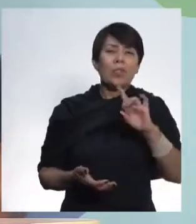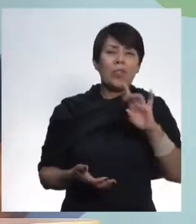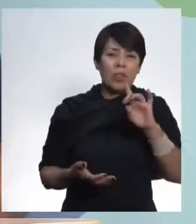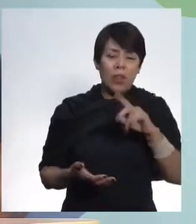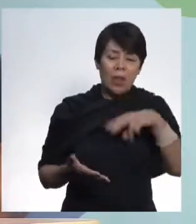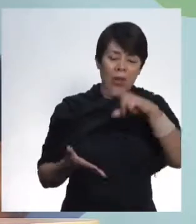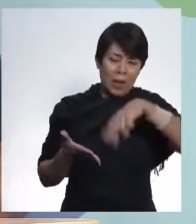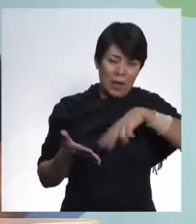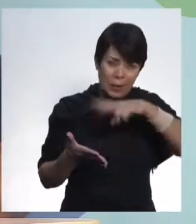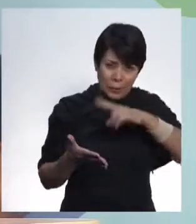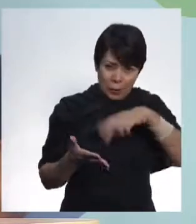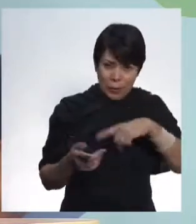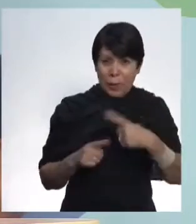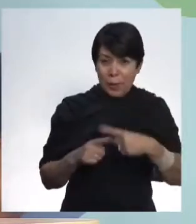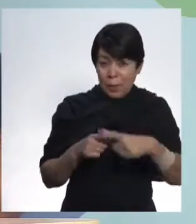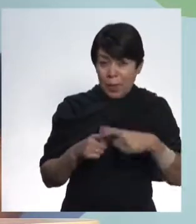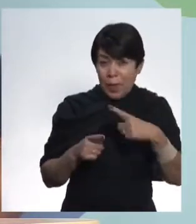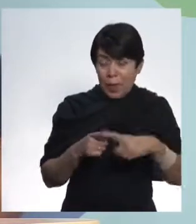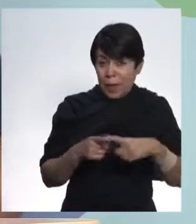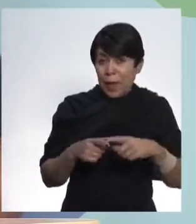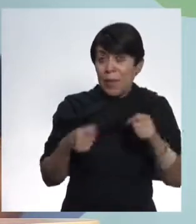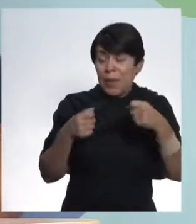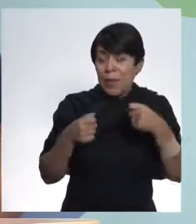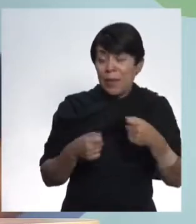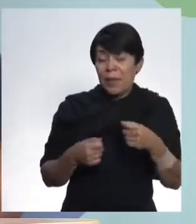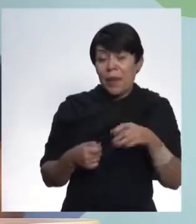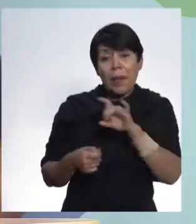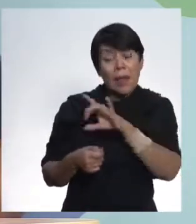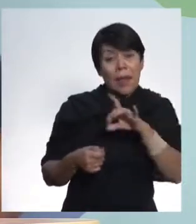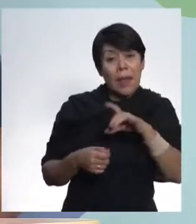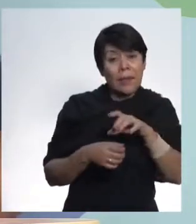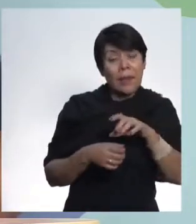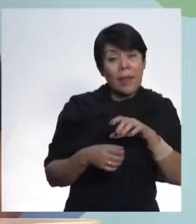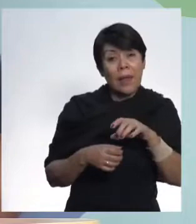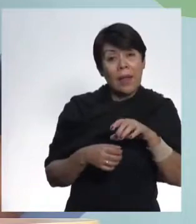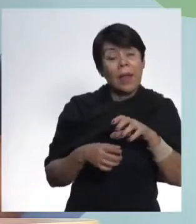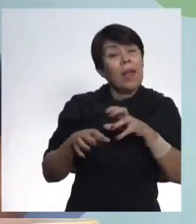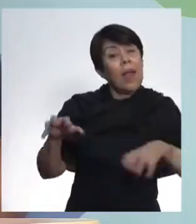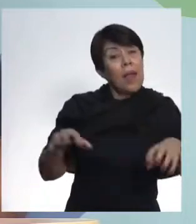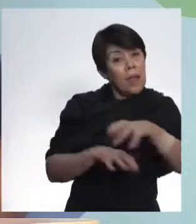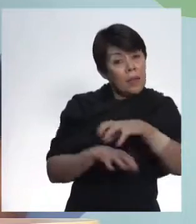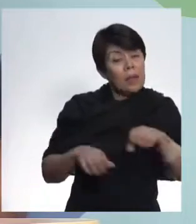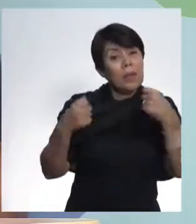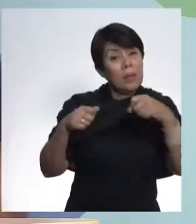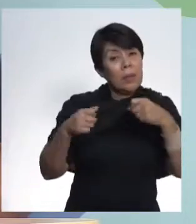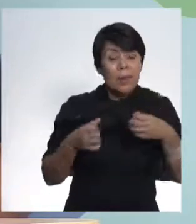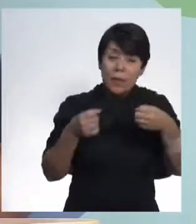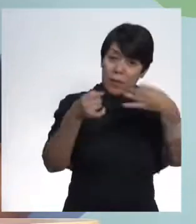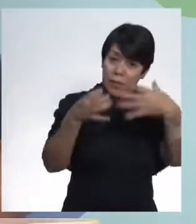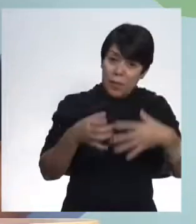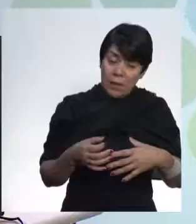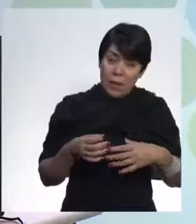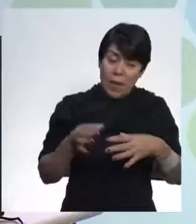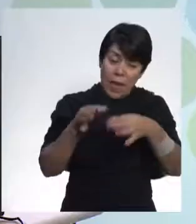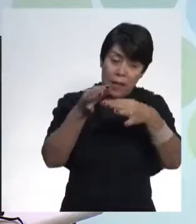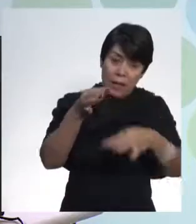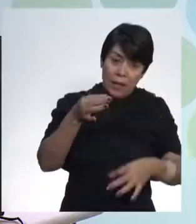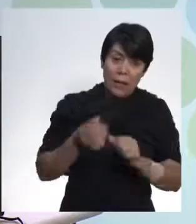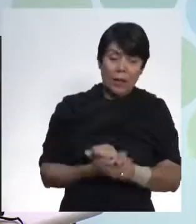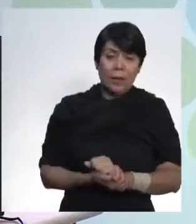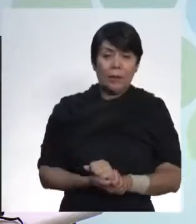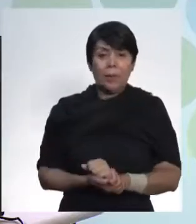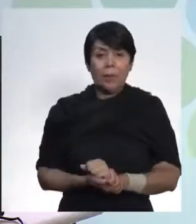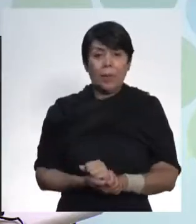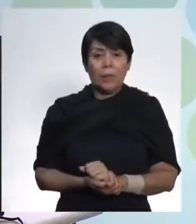ecossistemas do Brasil, a gente tem que ter uma aula para cada ecossistema e para cada bioma brasileiro. Perfeito, professora? Professor, obrigada